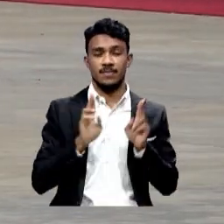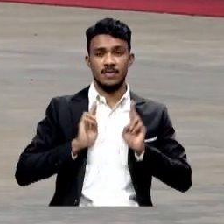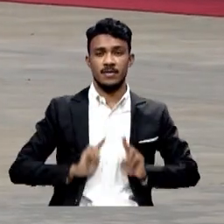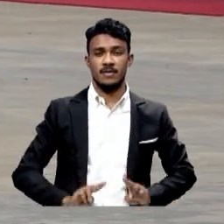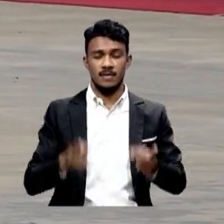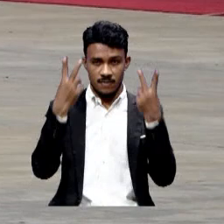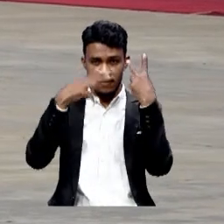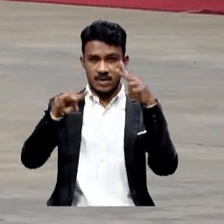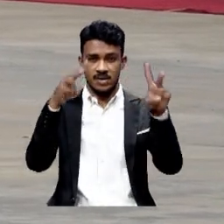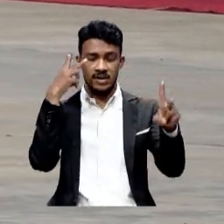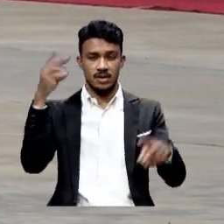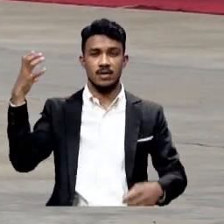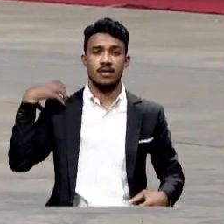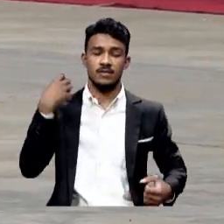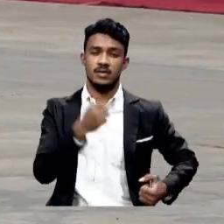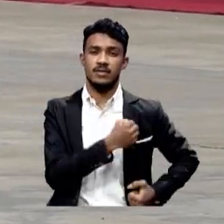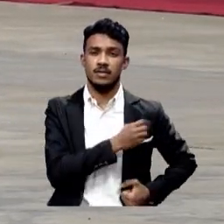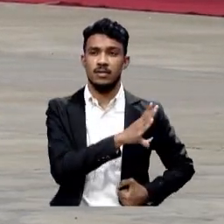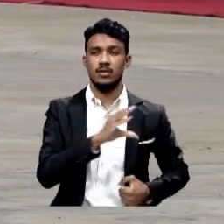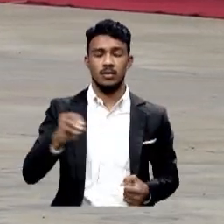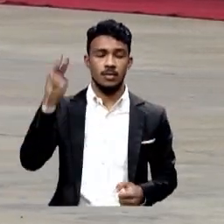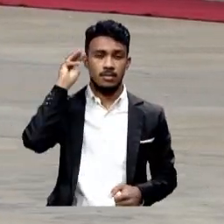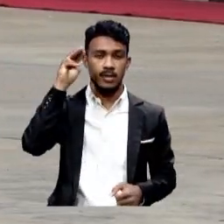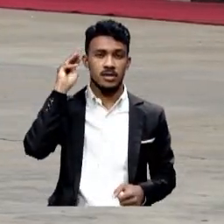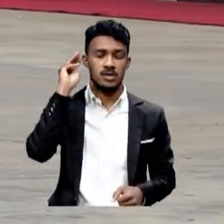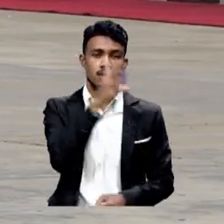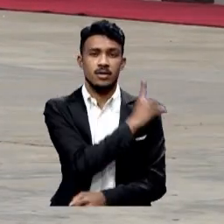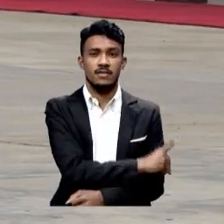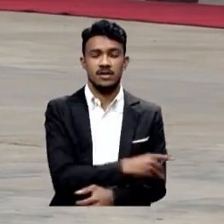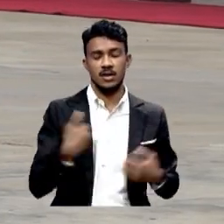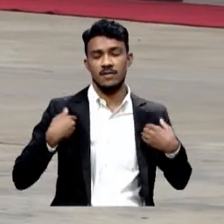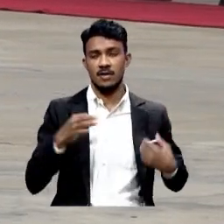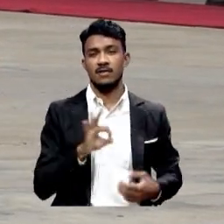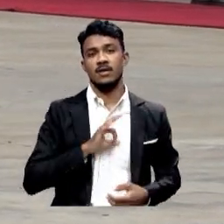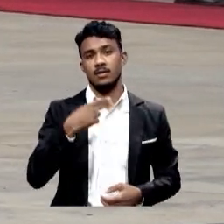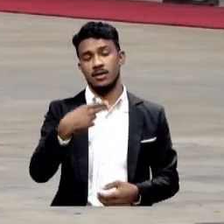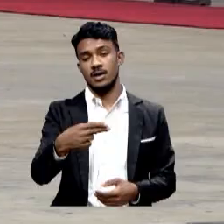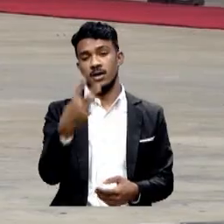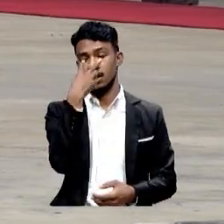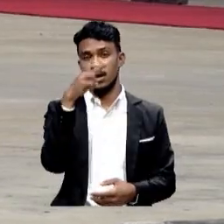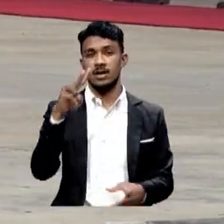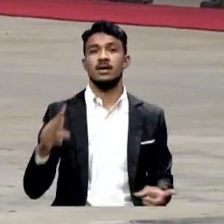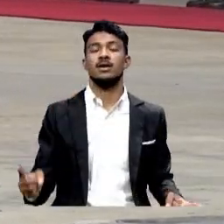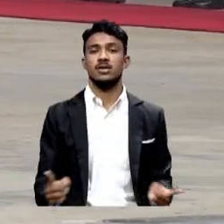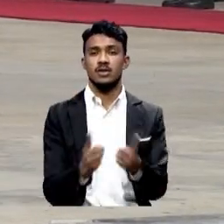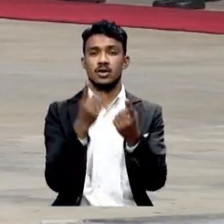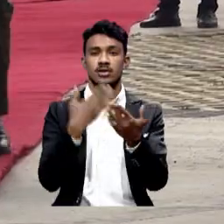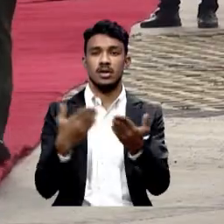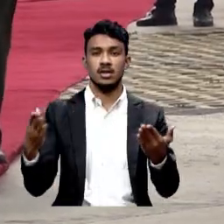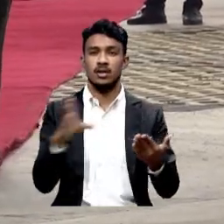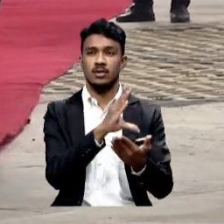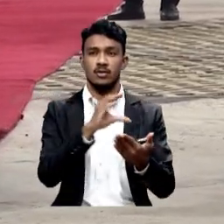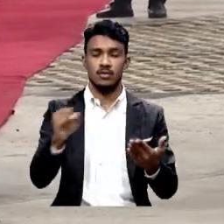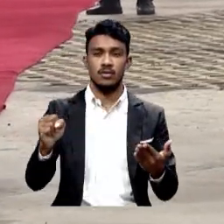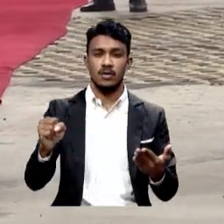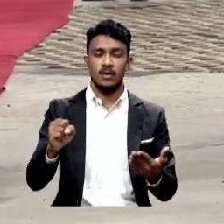quartel general FFDTL no Ministério de Defesa e a fatuhada dili, hodi hare direta facilidade no equipamento